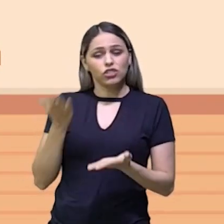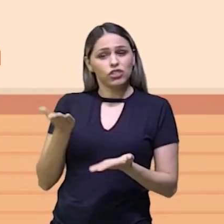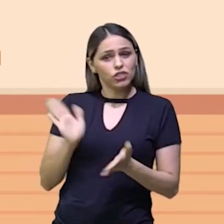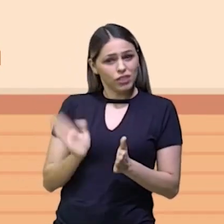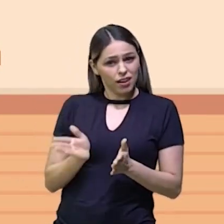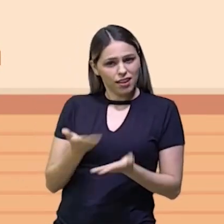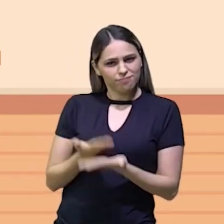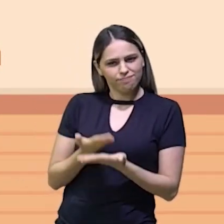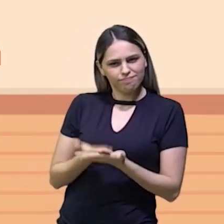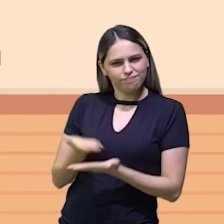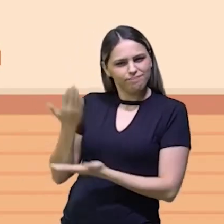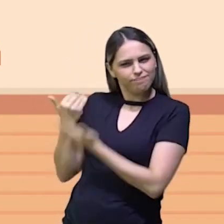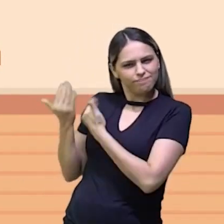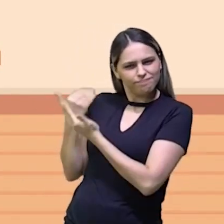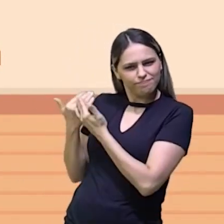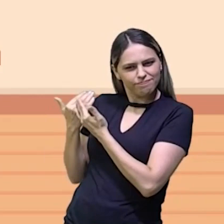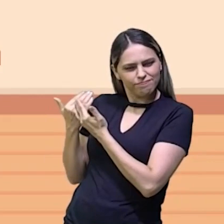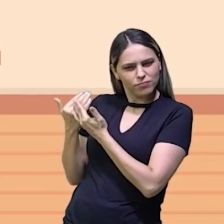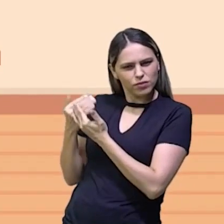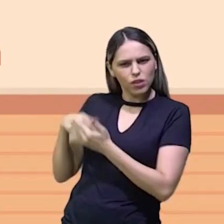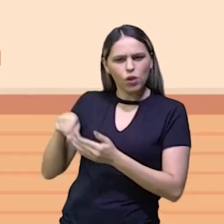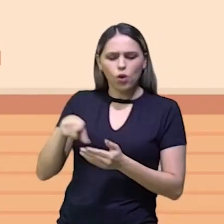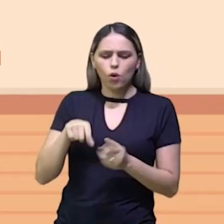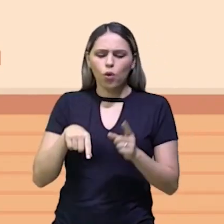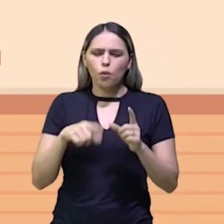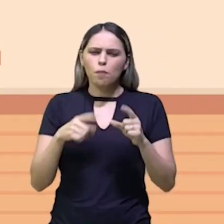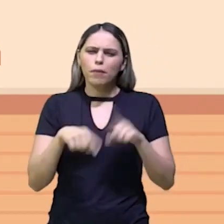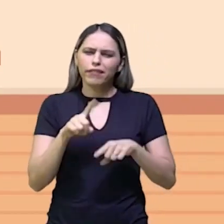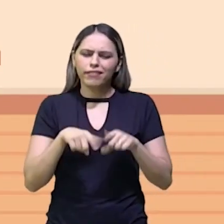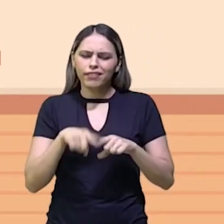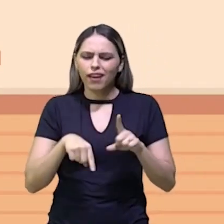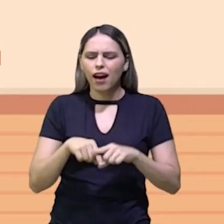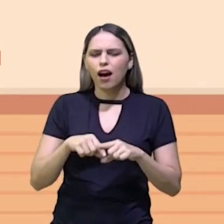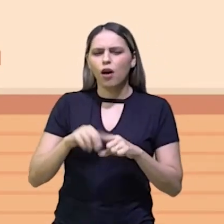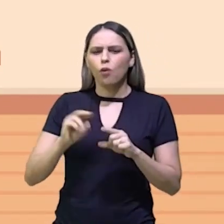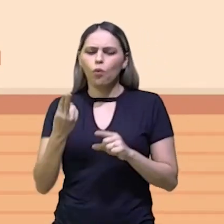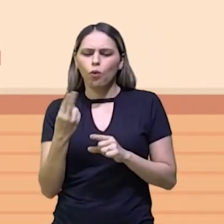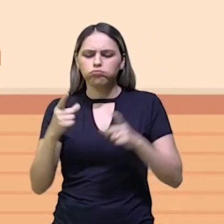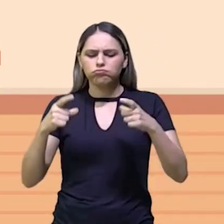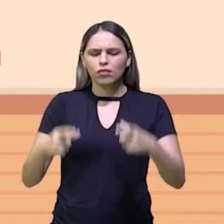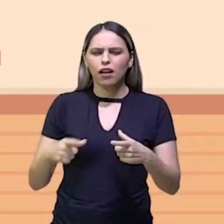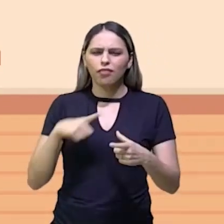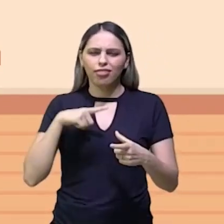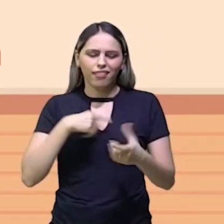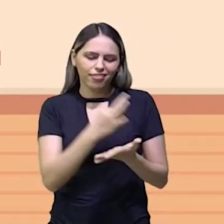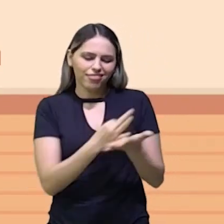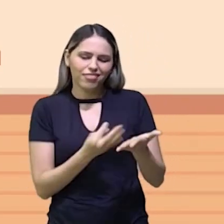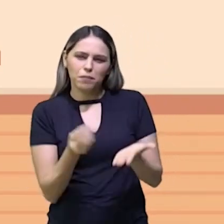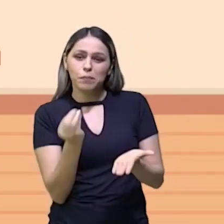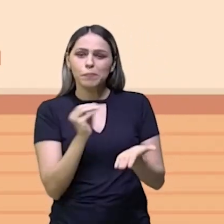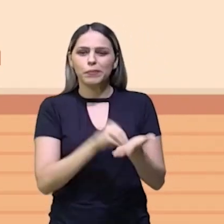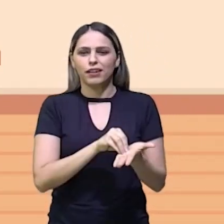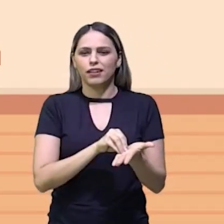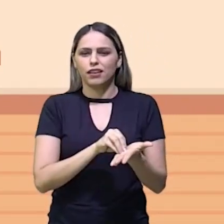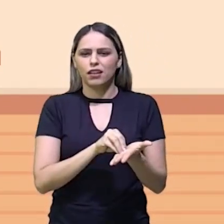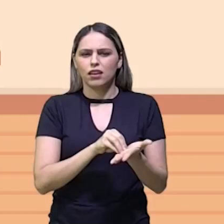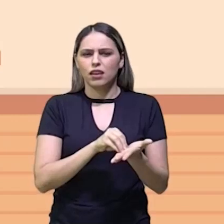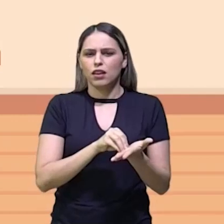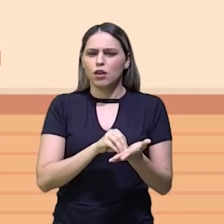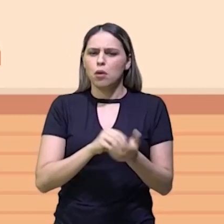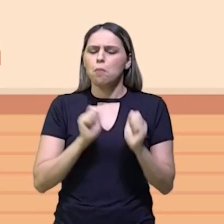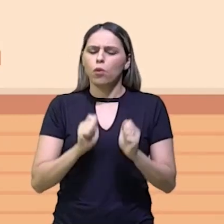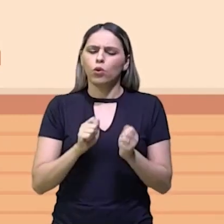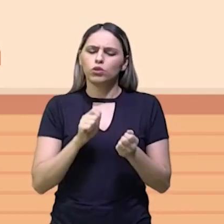anteriores, um portador textual é onde nós colocamos o texto que nós pensamos, seja o texto escrito através